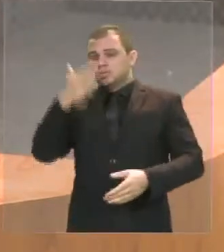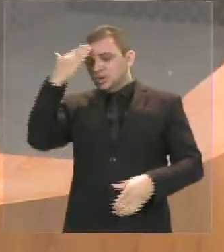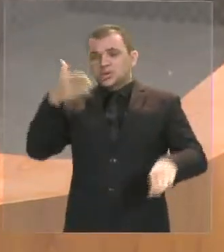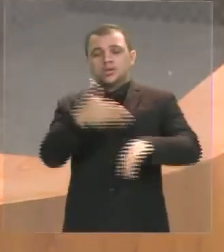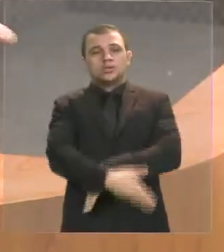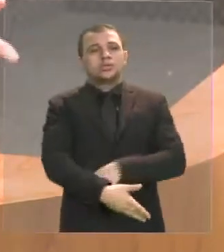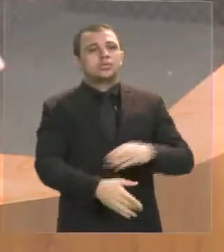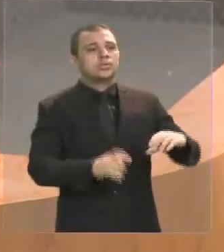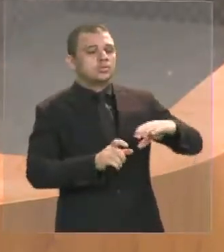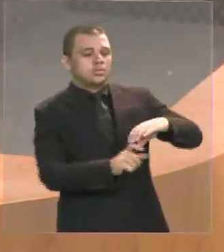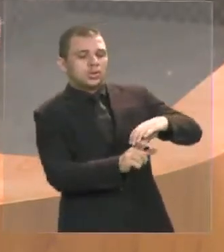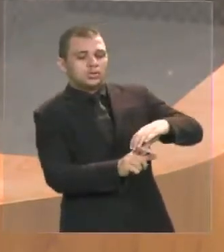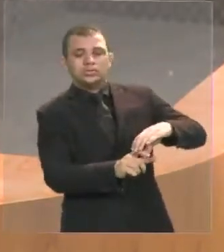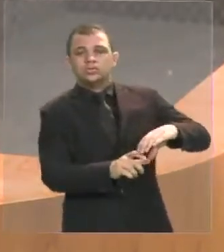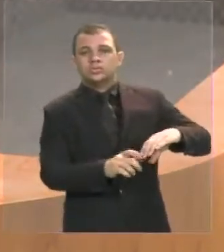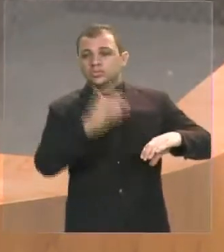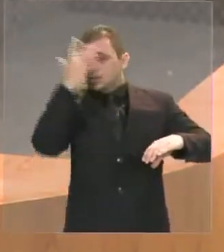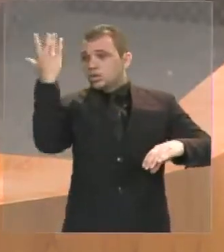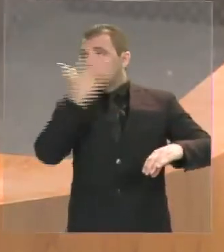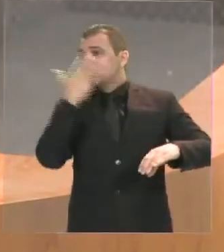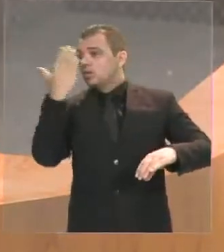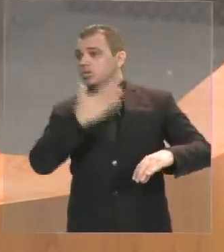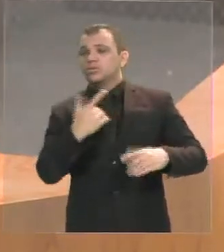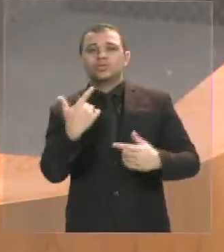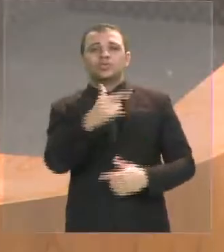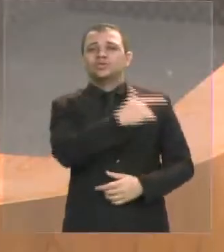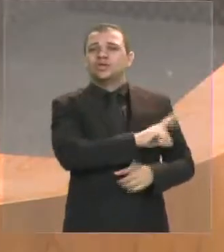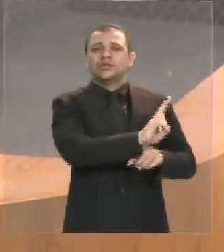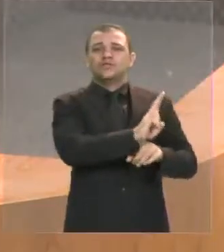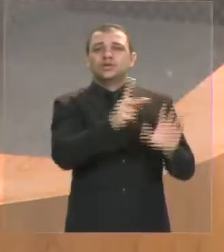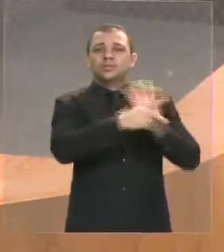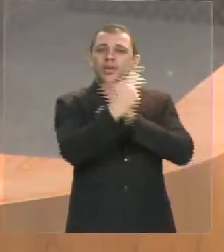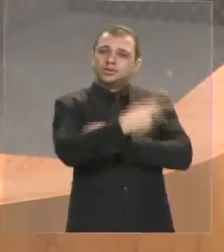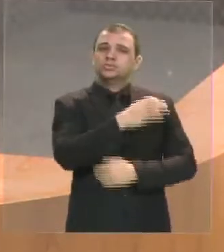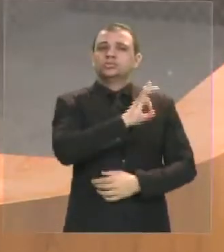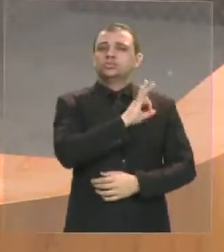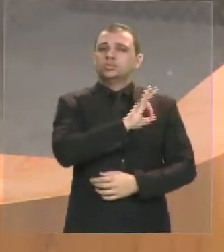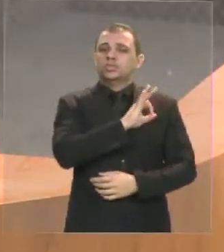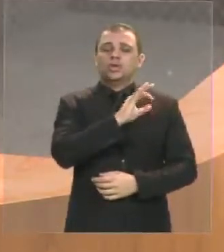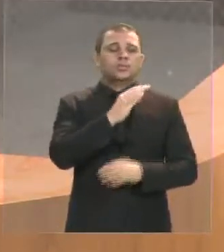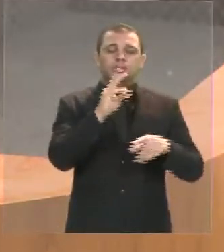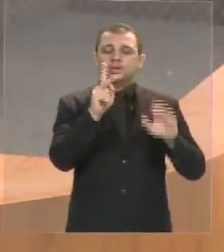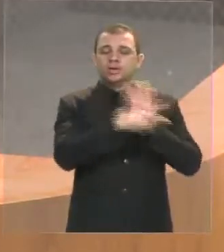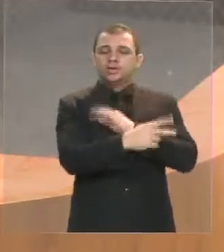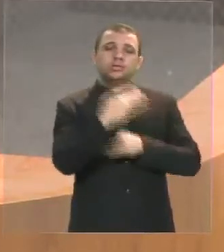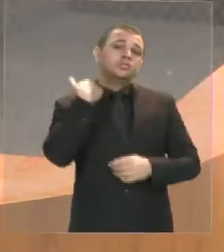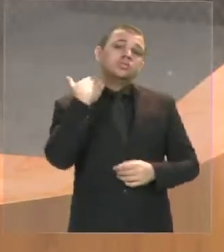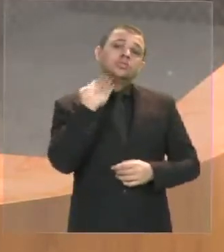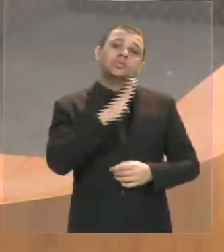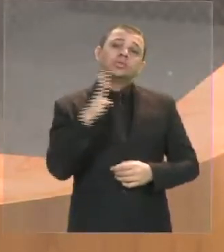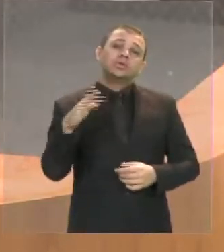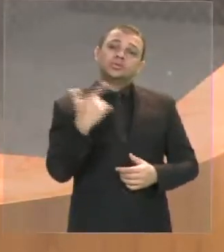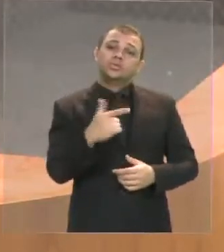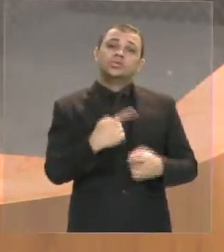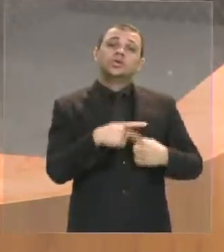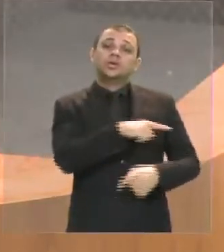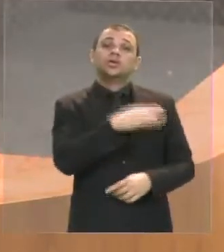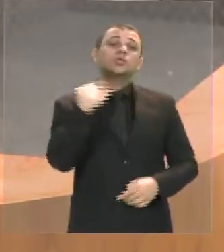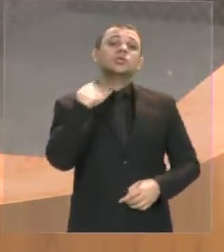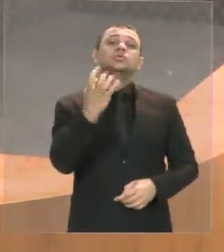e ninguém olha. Então não tem vigilância, não tem monitoramento. Por quê? Porque o banco só quer lucro. O banco só quer saber